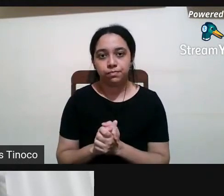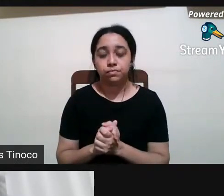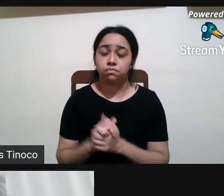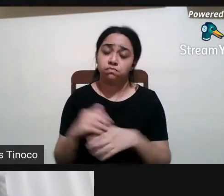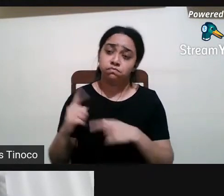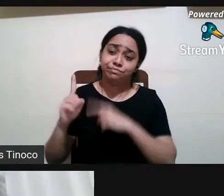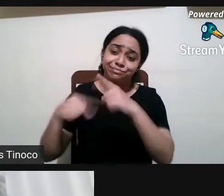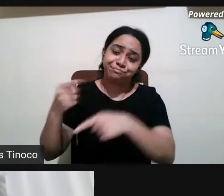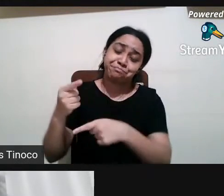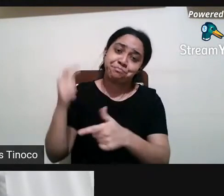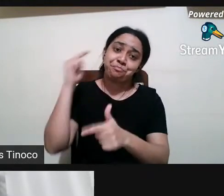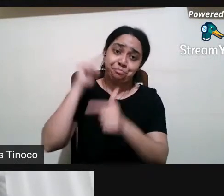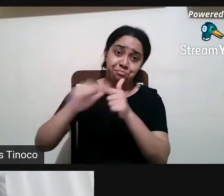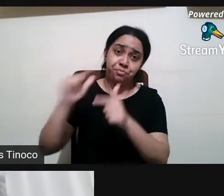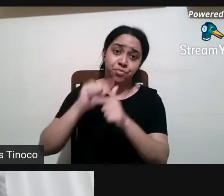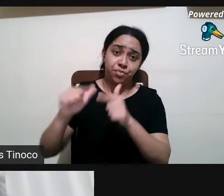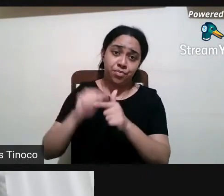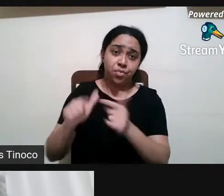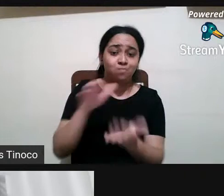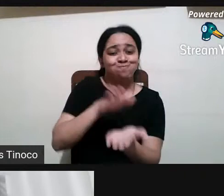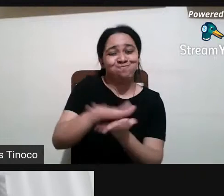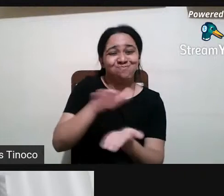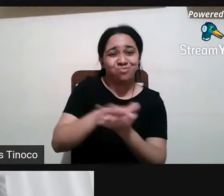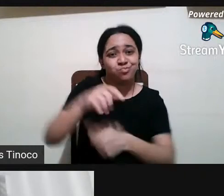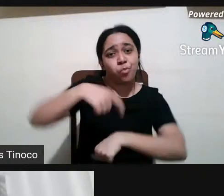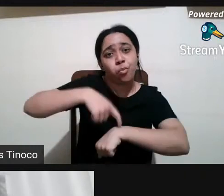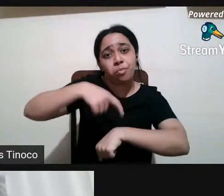gerar problemas, né, na publicação